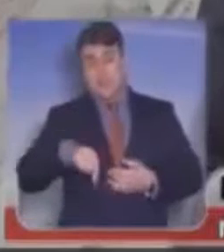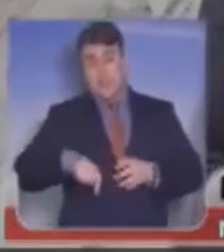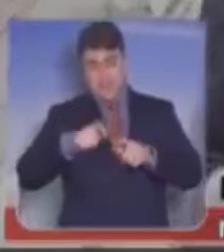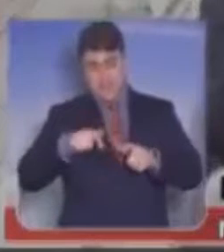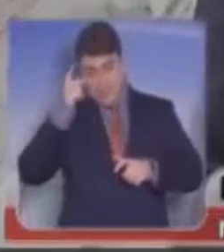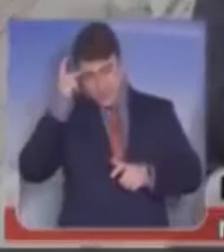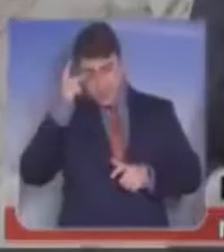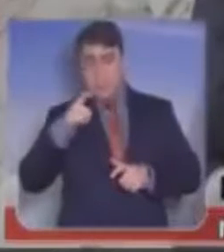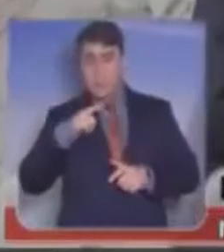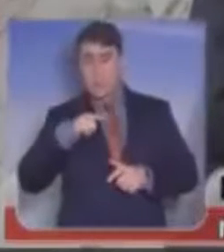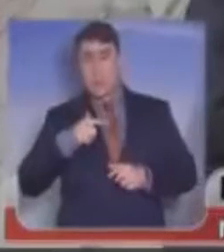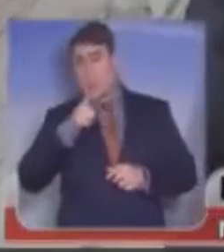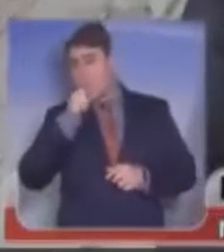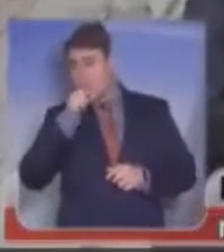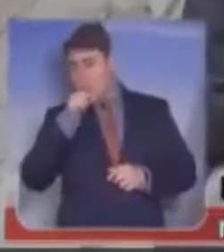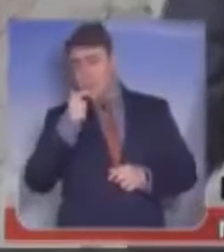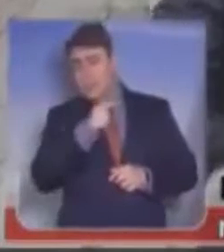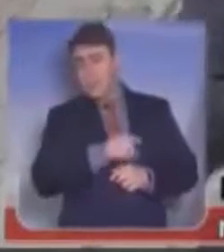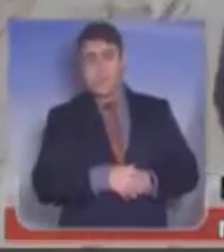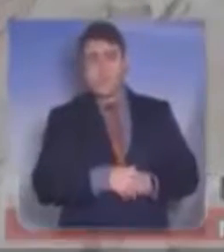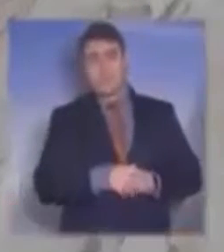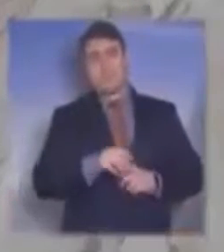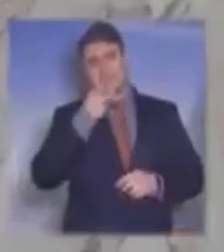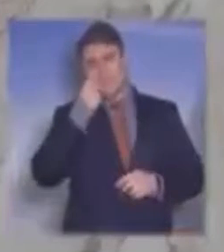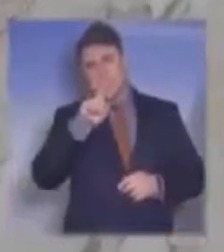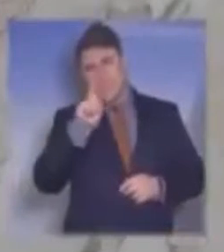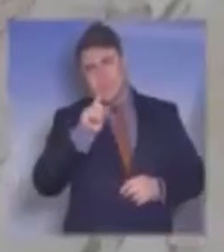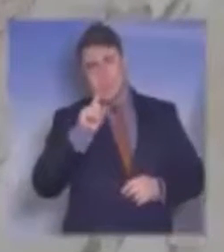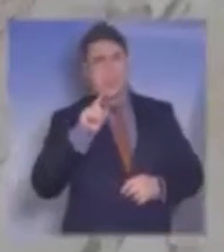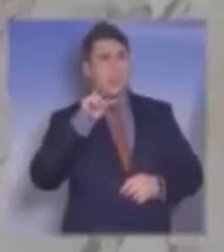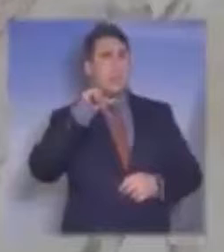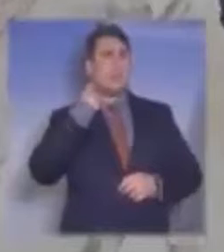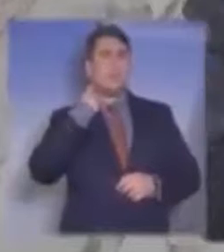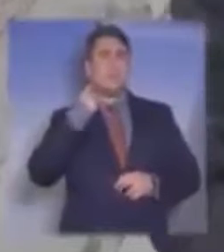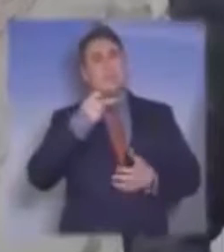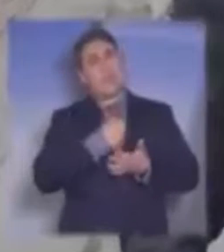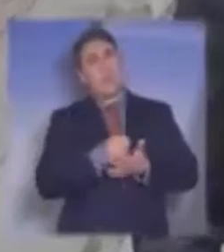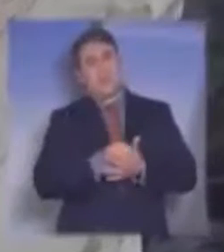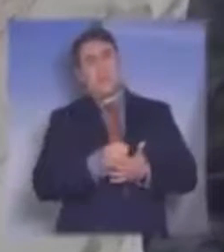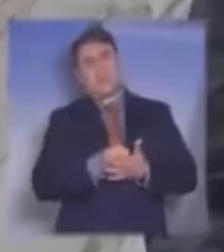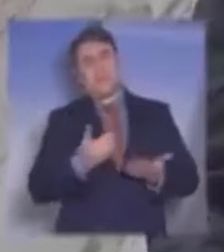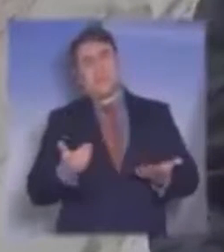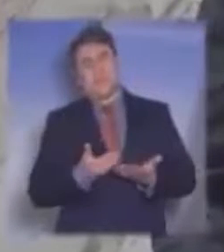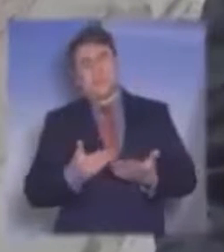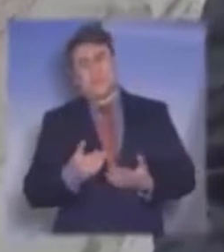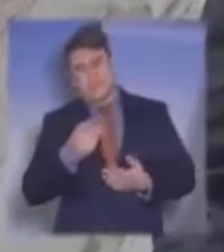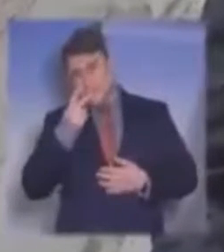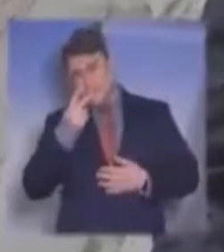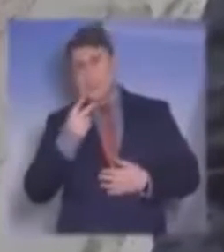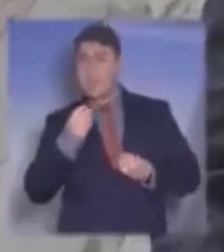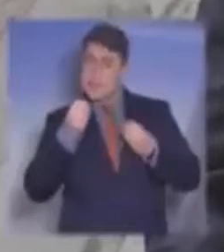são paulo que ainda ficam sem abastecimento de água não vou nem citar tratamento de esgoto que é obrigação da sabesp tô falando baixo a que